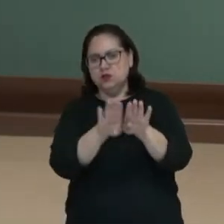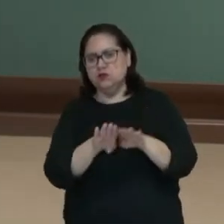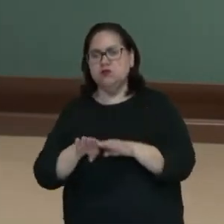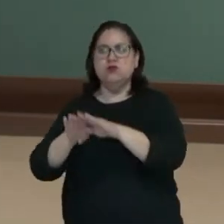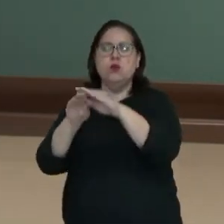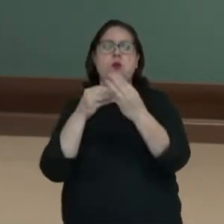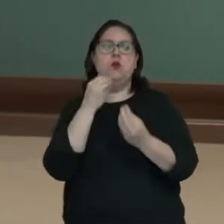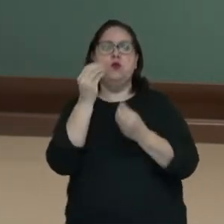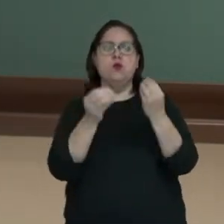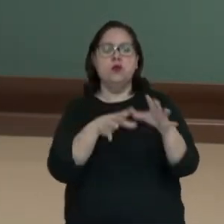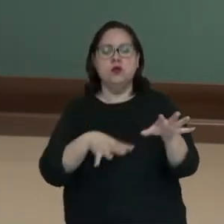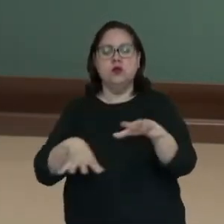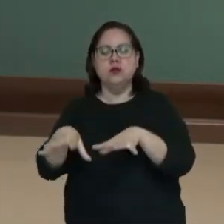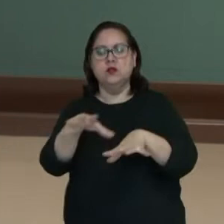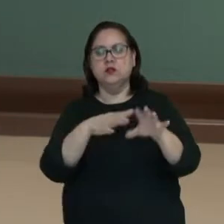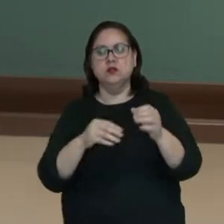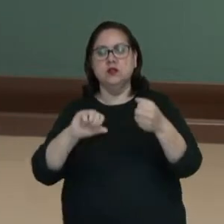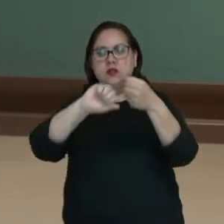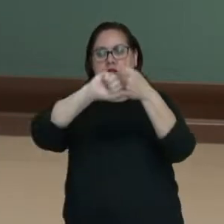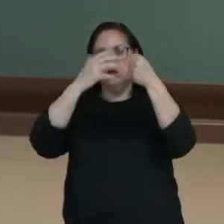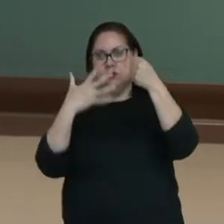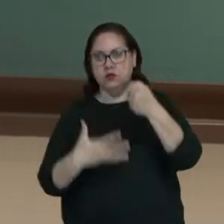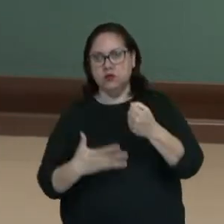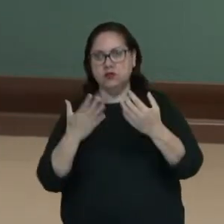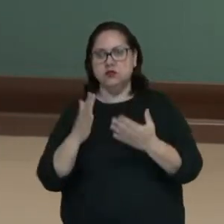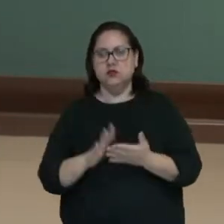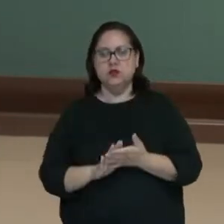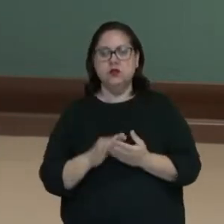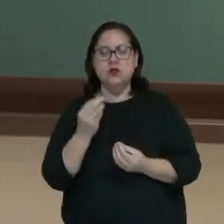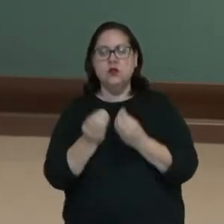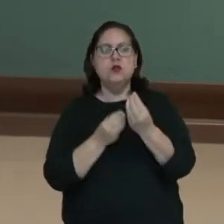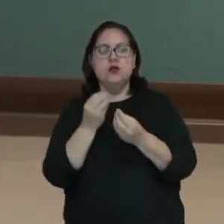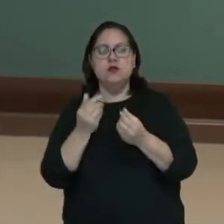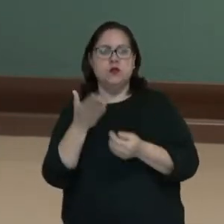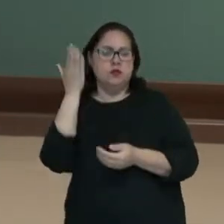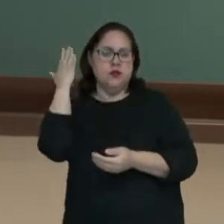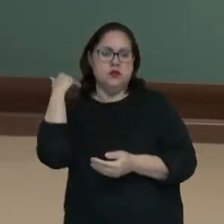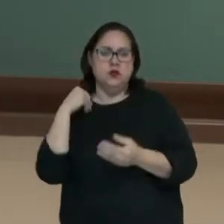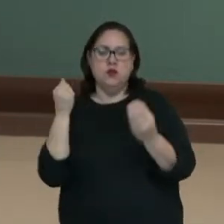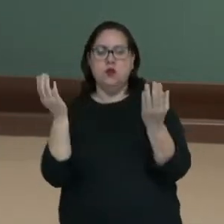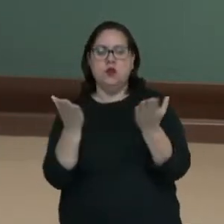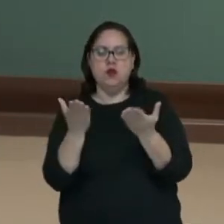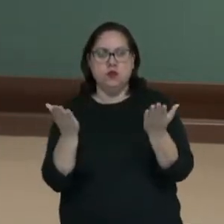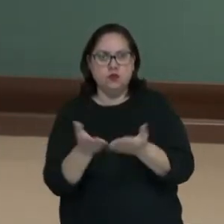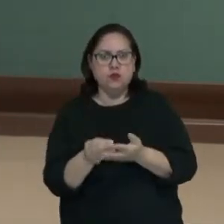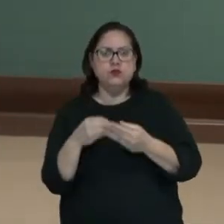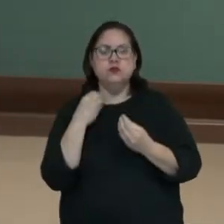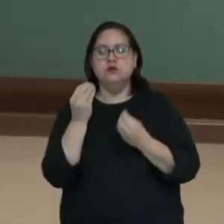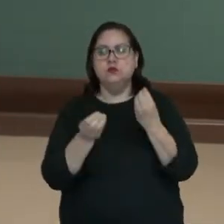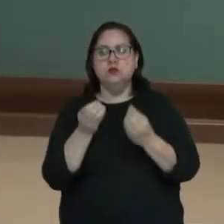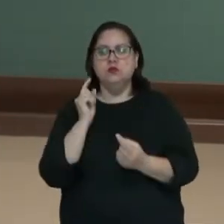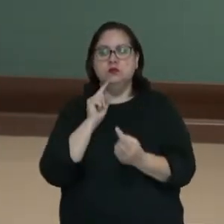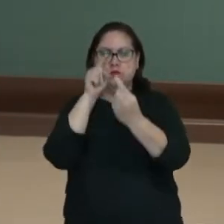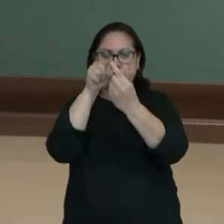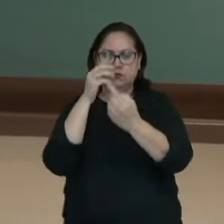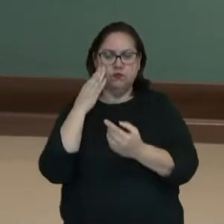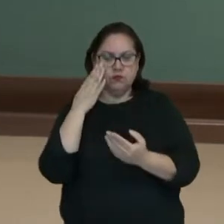como que é organizada a democracia? Como que foi no passado e como que é hoje? Isso que nós vamos